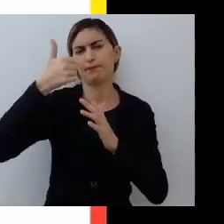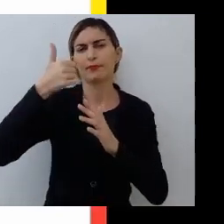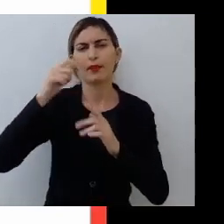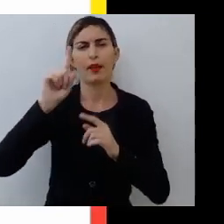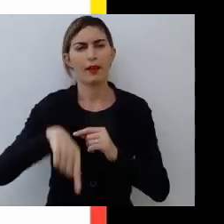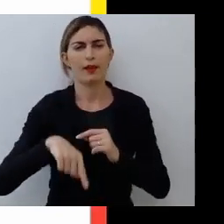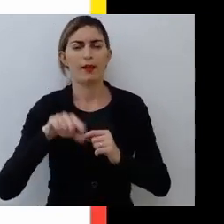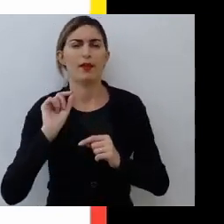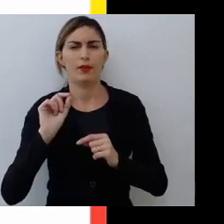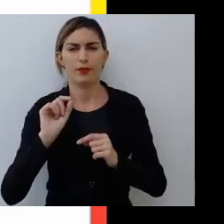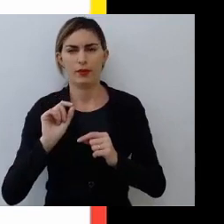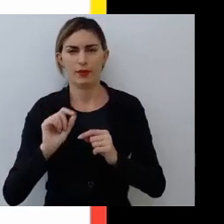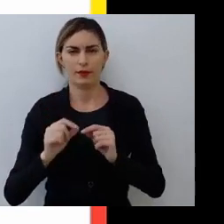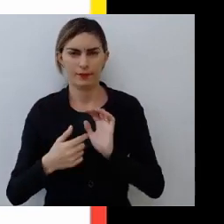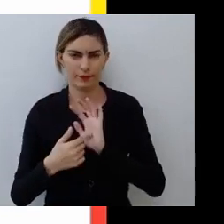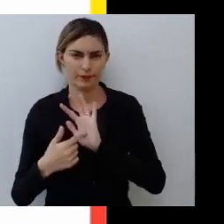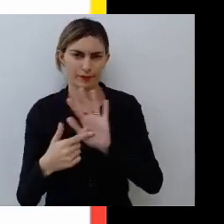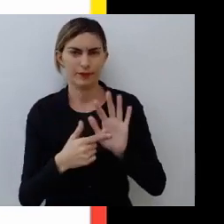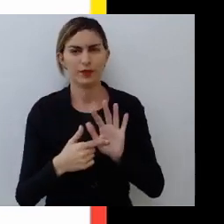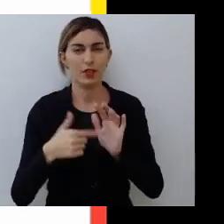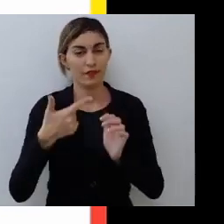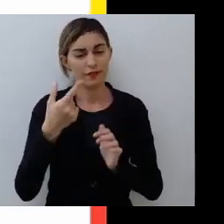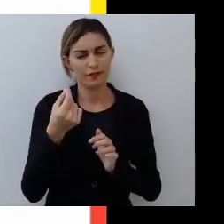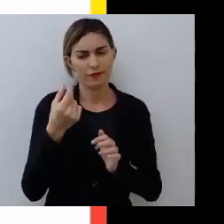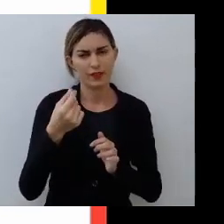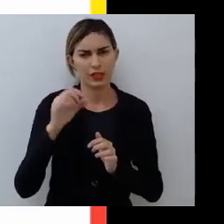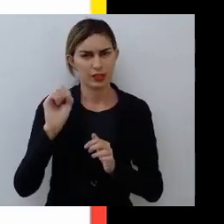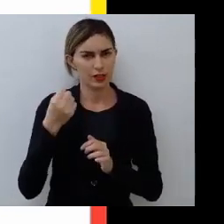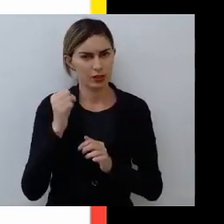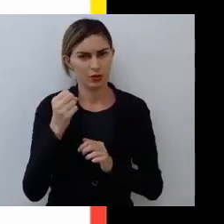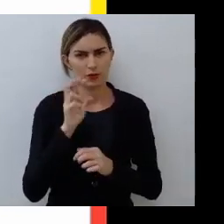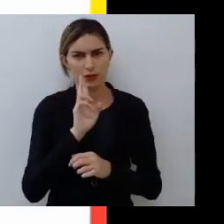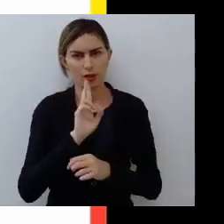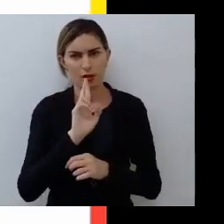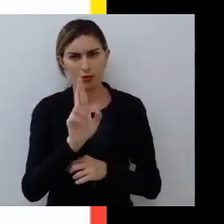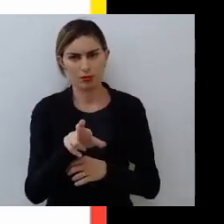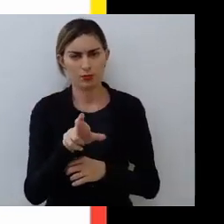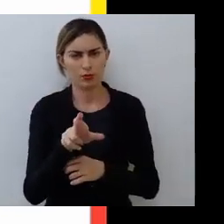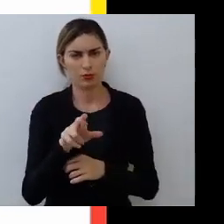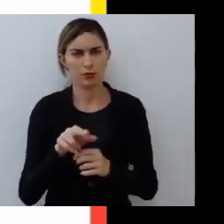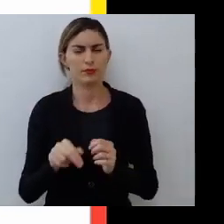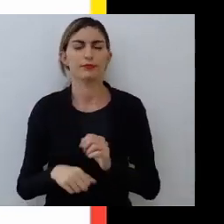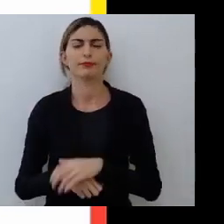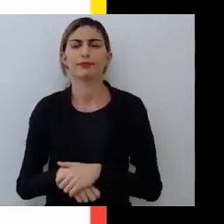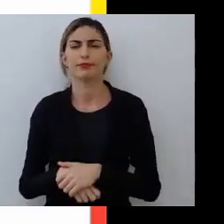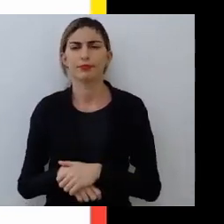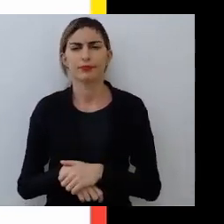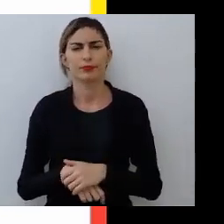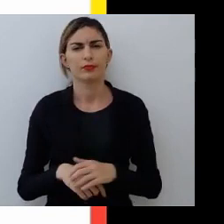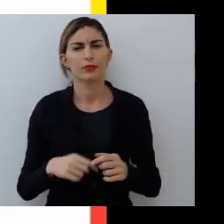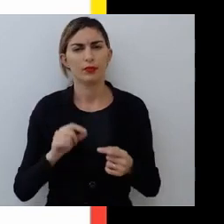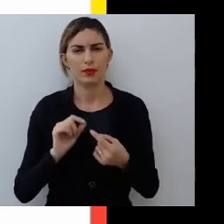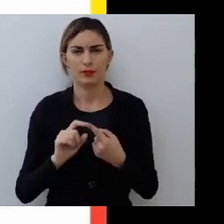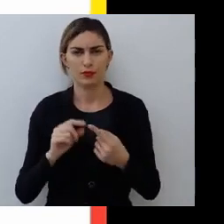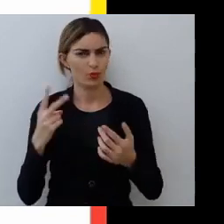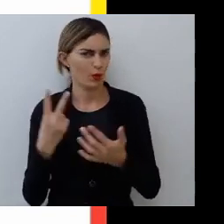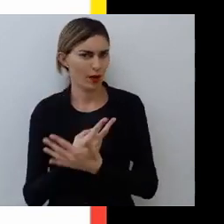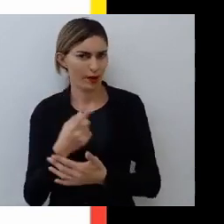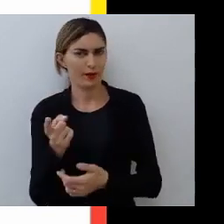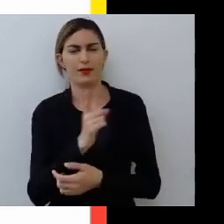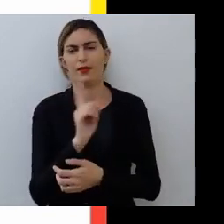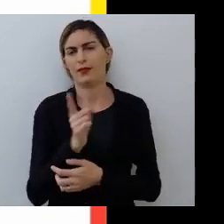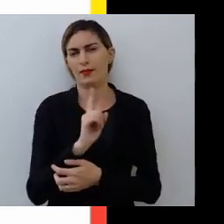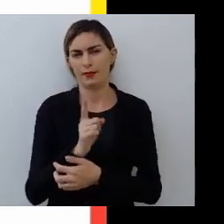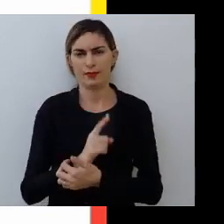é? Vou te dar aí 20 segundinhos para você chegar a uma resposta. Erra não, cara. Não